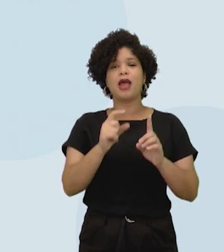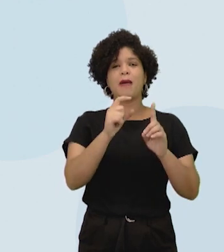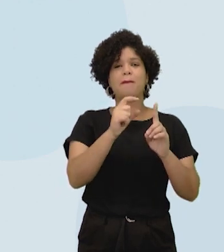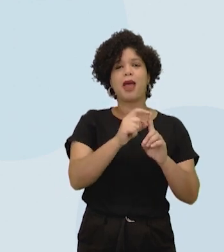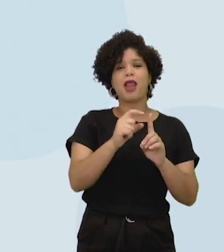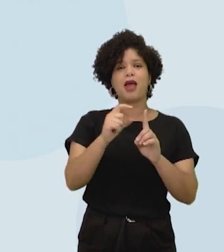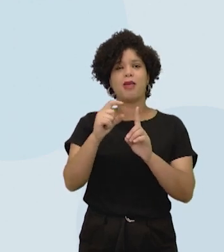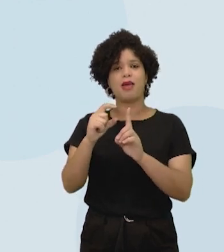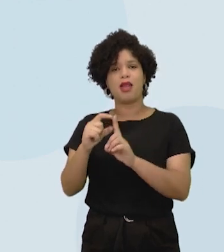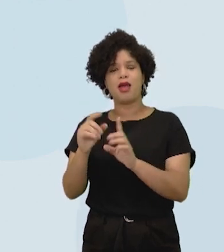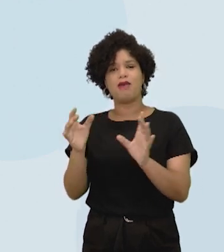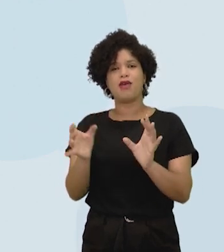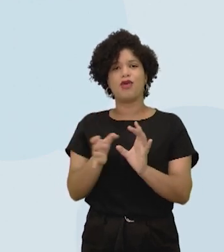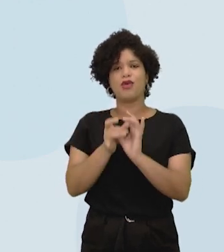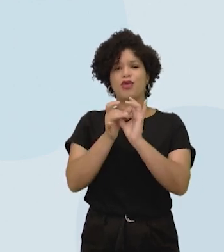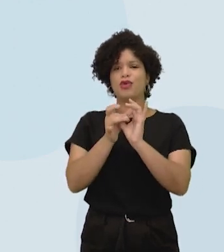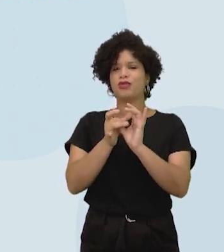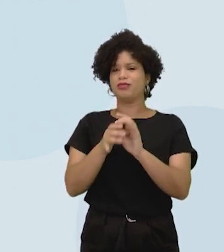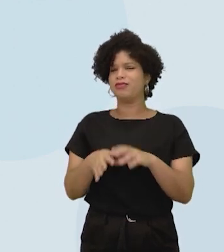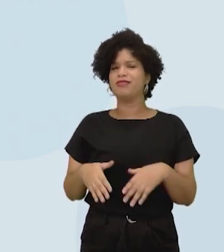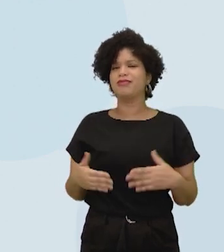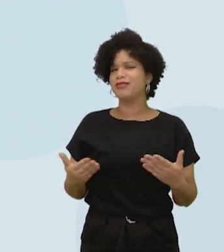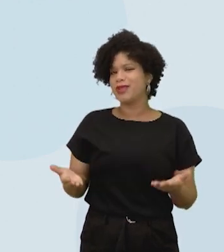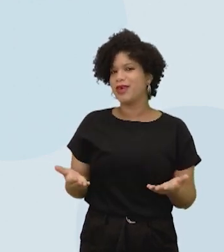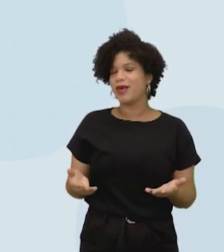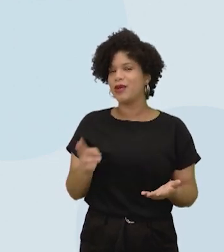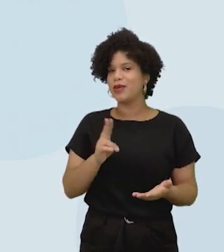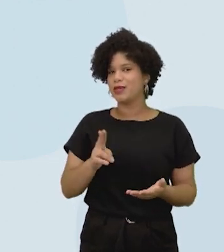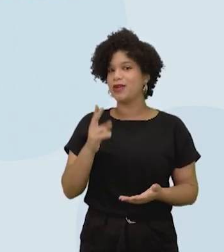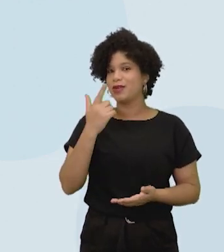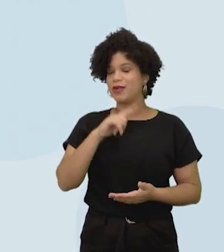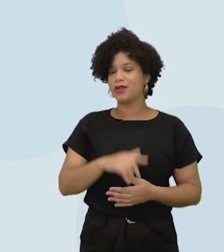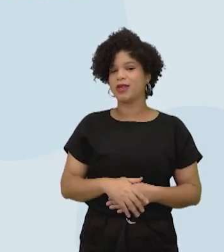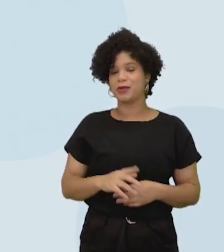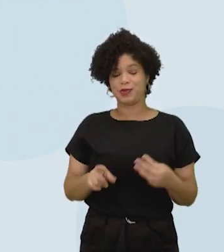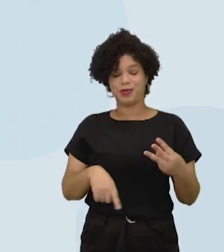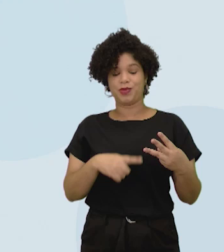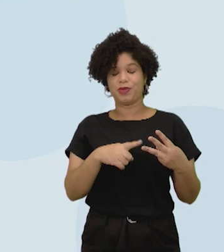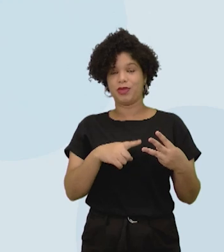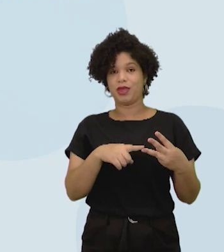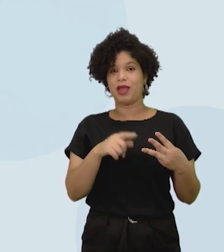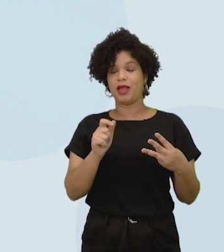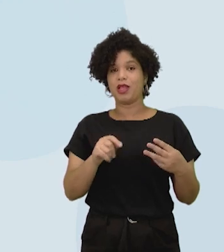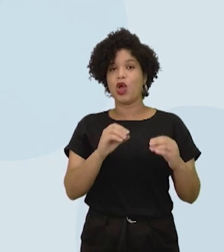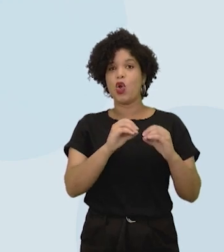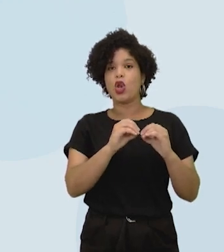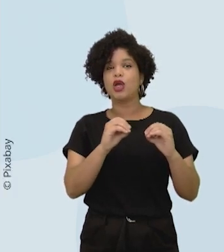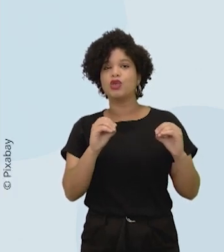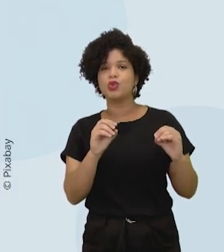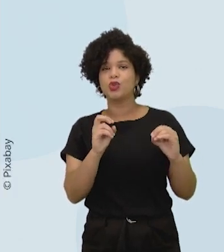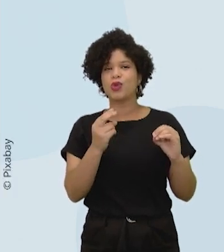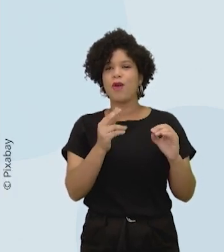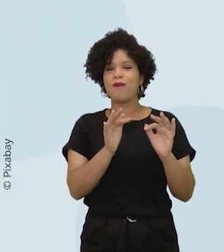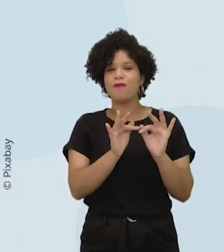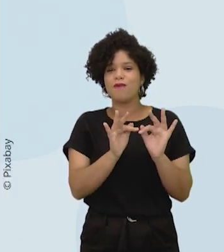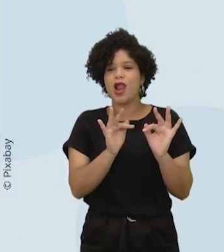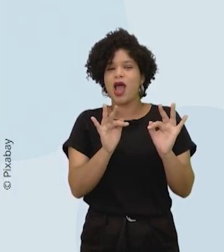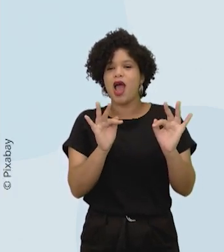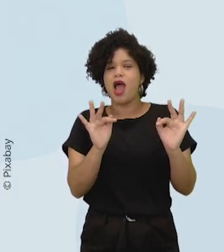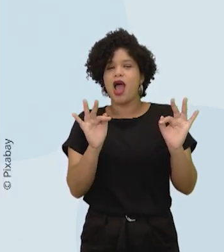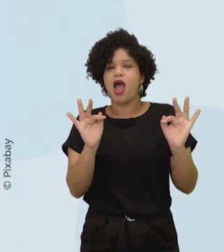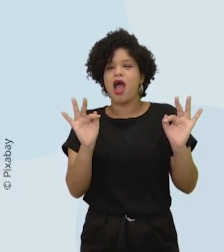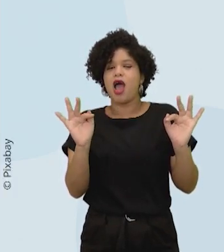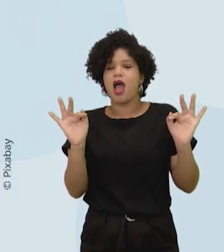uso dos conectivos. As orações coordenadas em funcionamento nos textos. Perfeito. E aí,